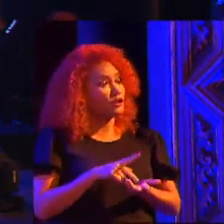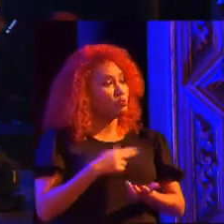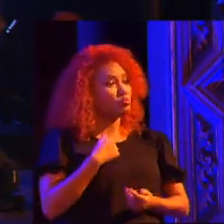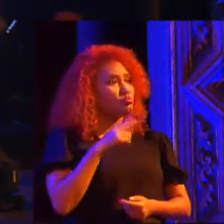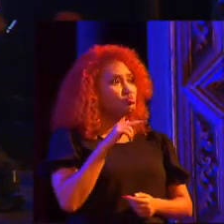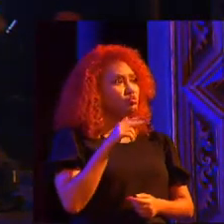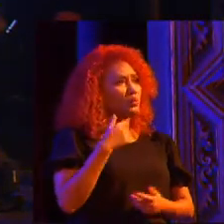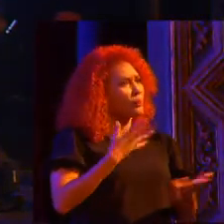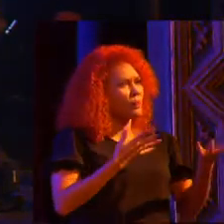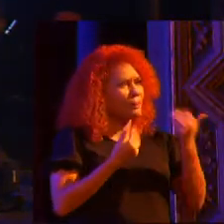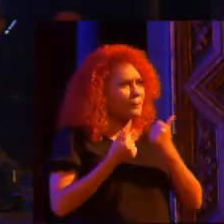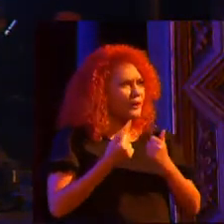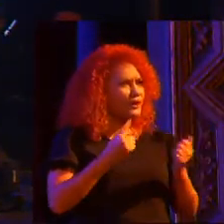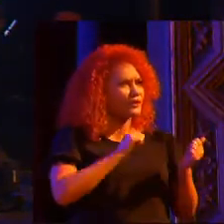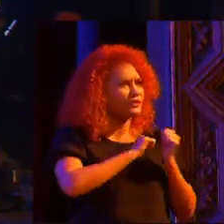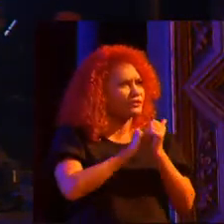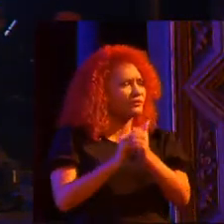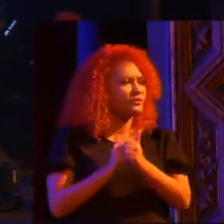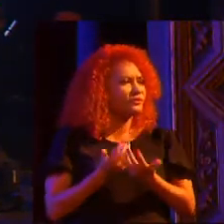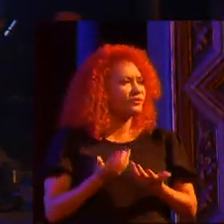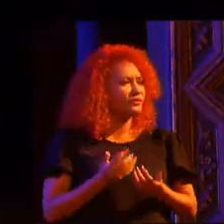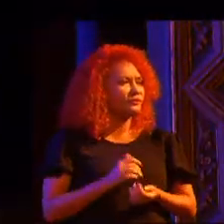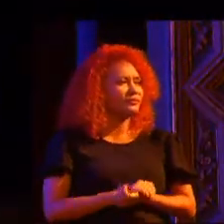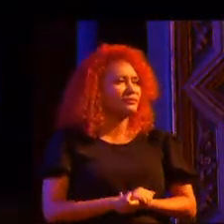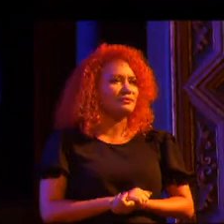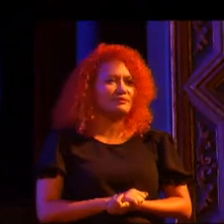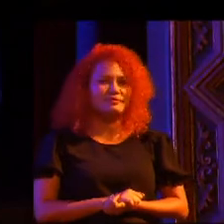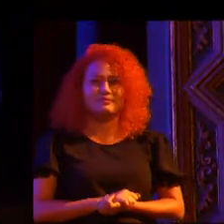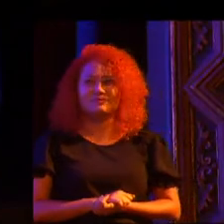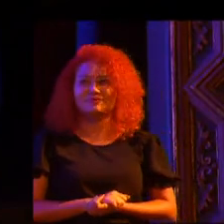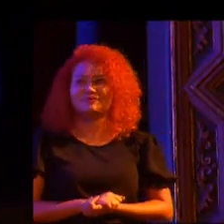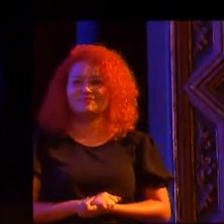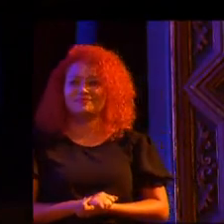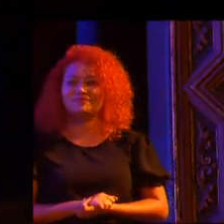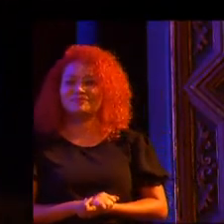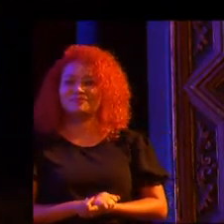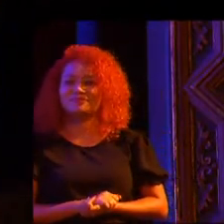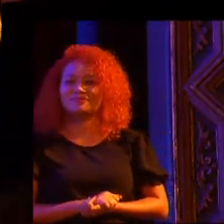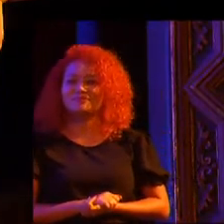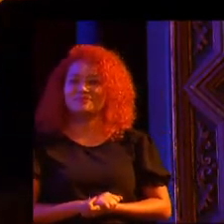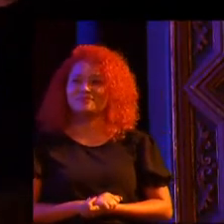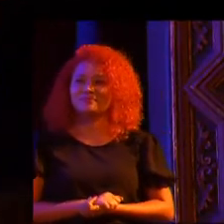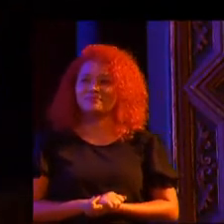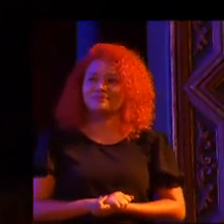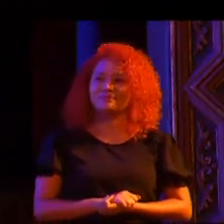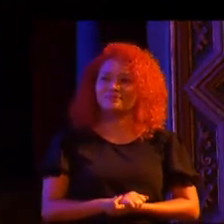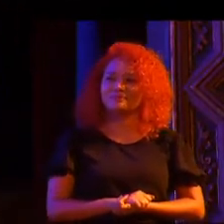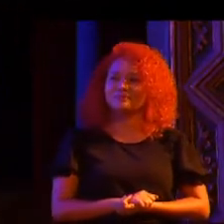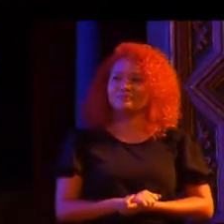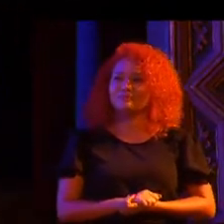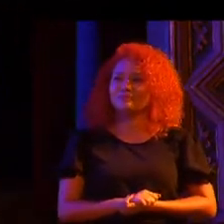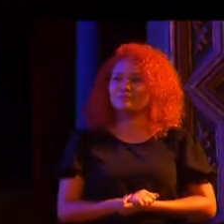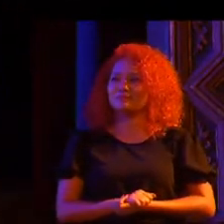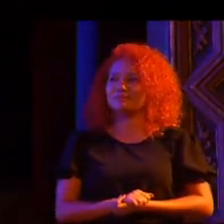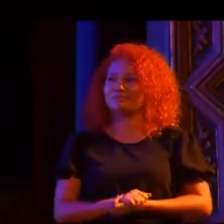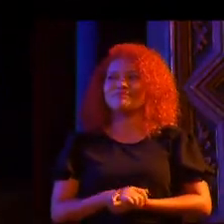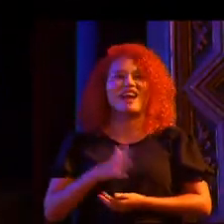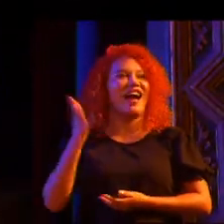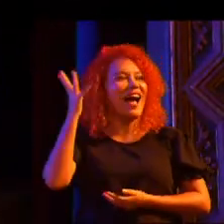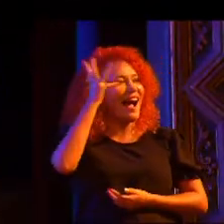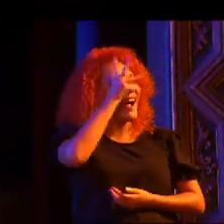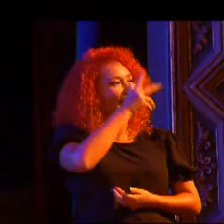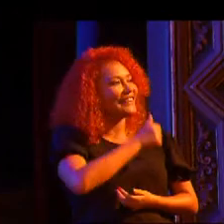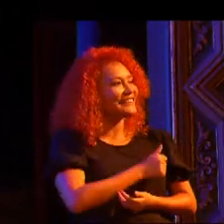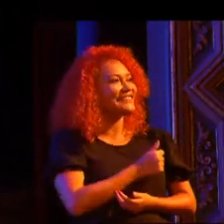ir. Bora, todo mundo junto. Olha, tá vendo? Ai, ai, olha, tá lindo demais, viu?